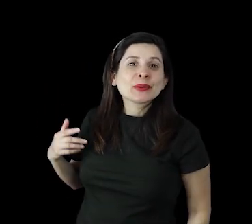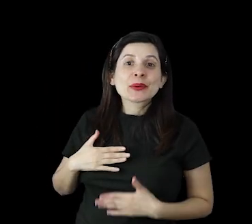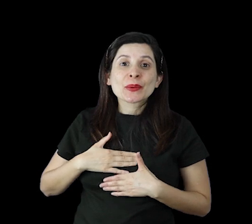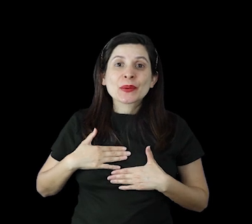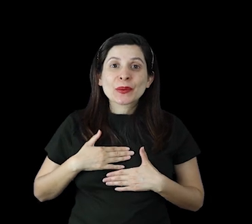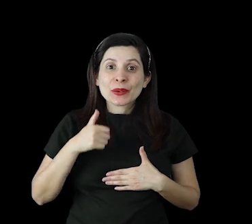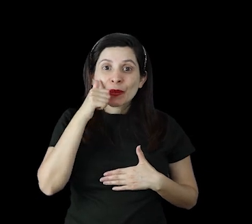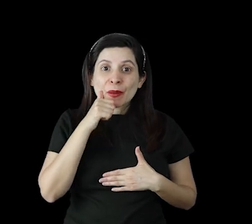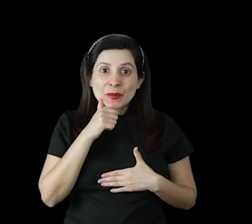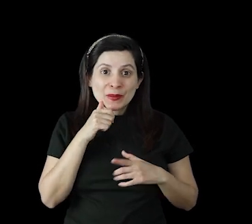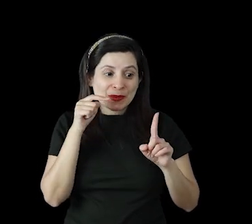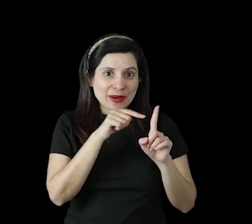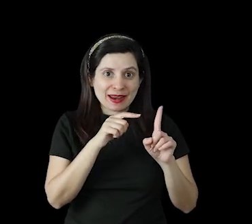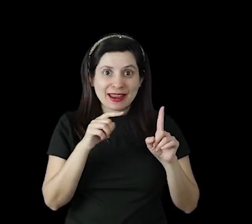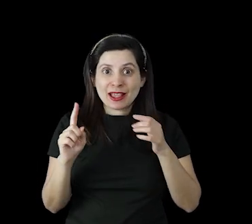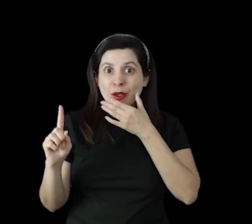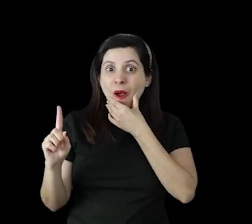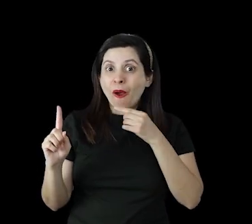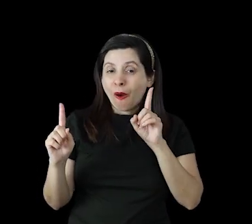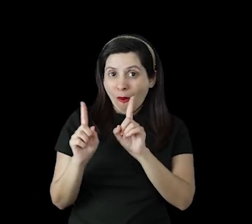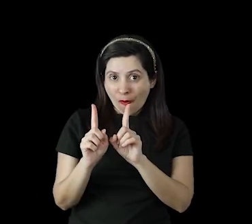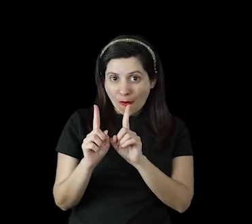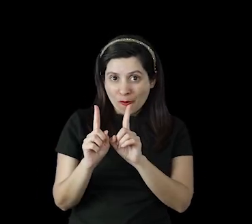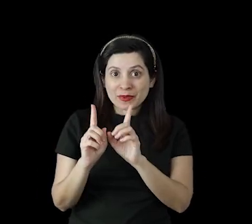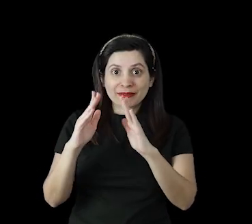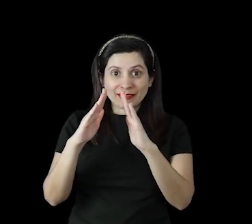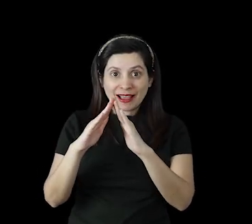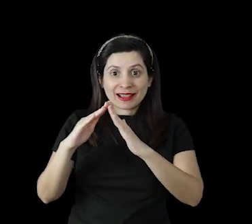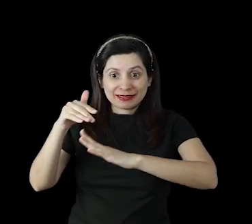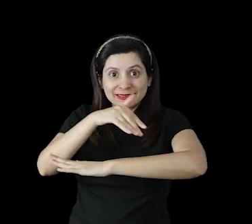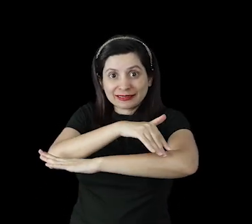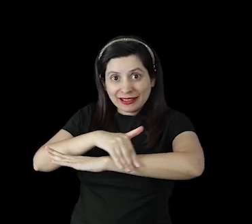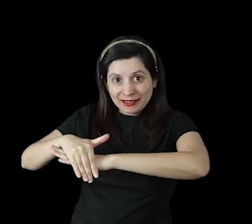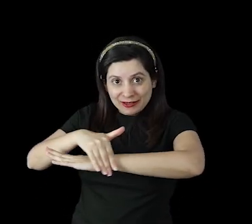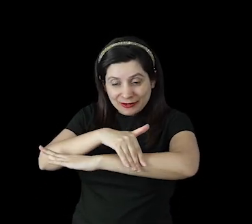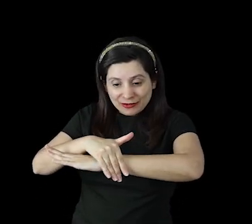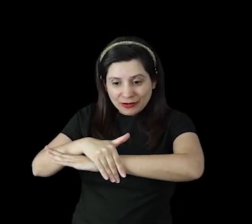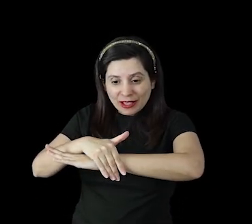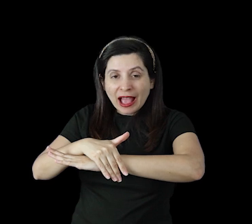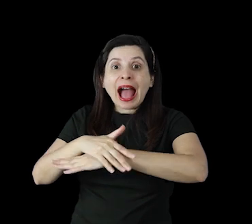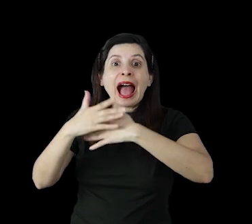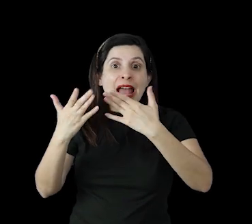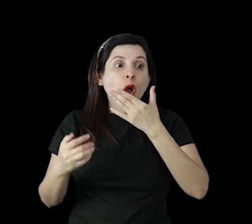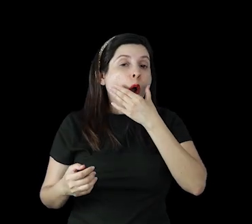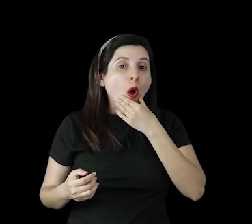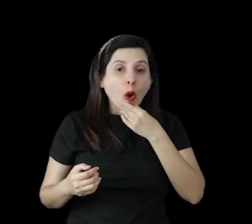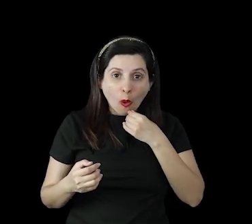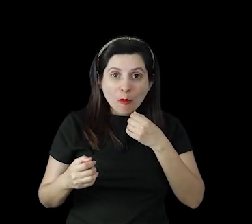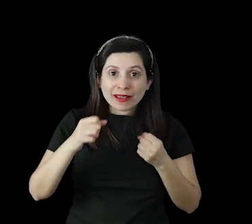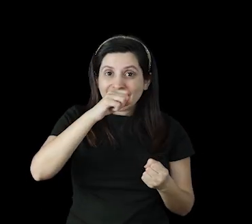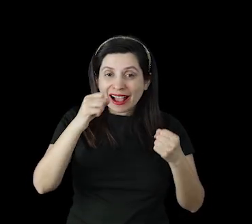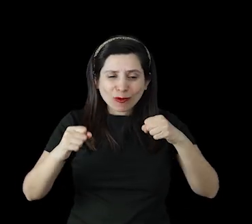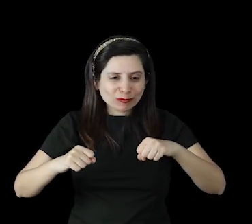que vive com um homem na beira da estrada, o homem é mais velho, até um dia que um cara estraga o carro, chega nesse